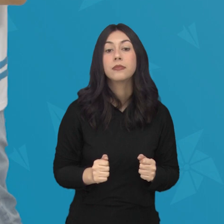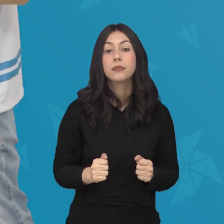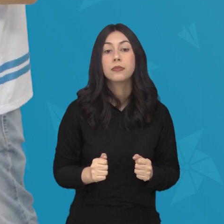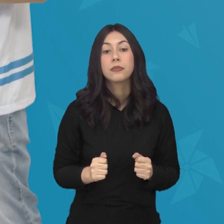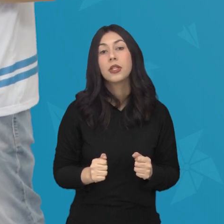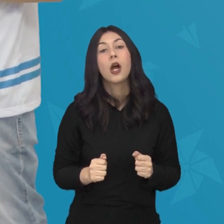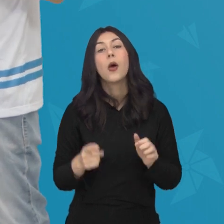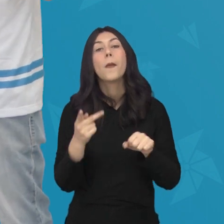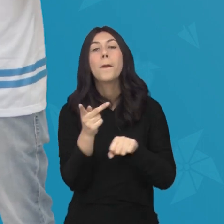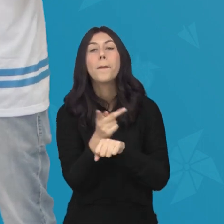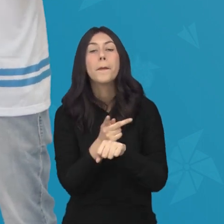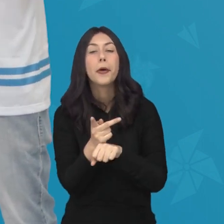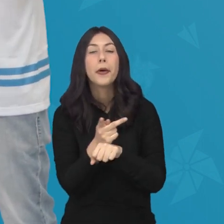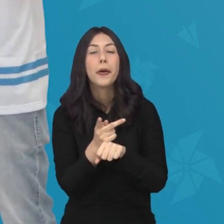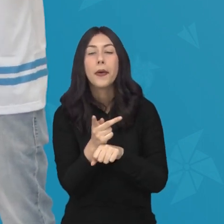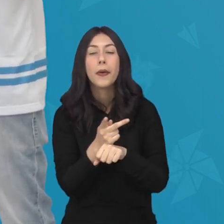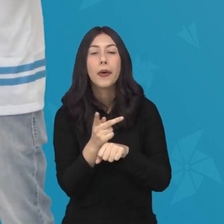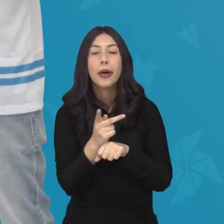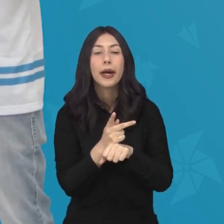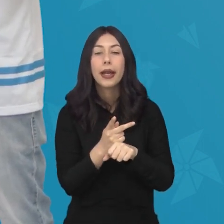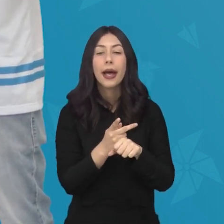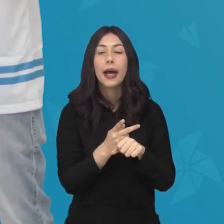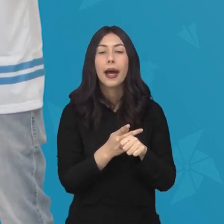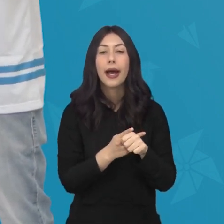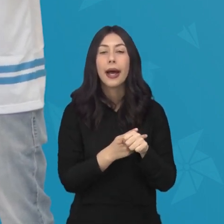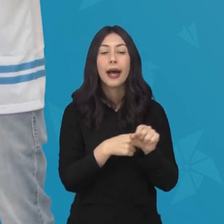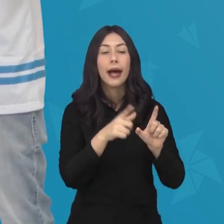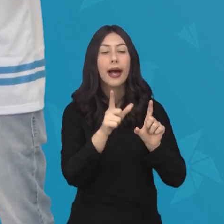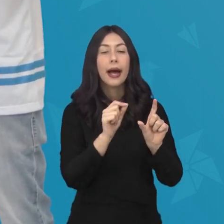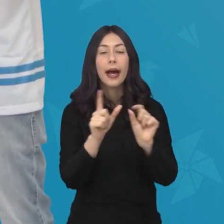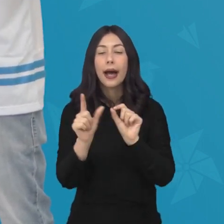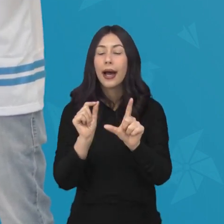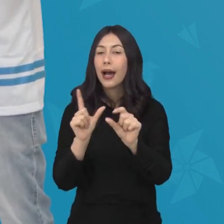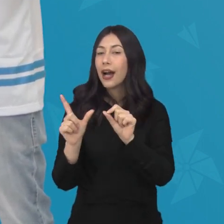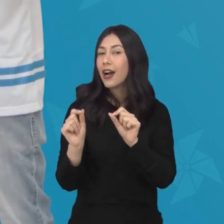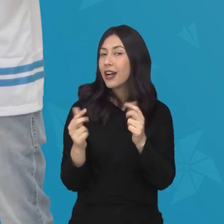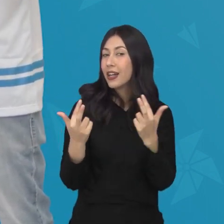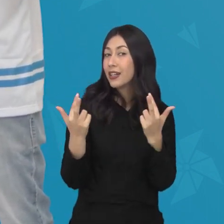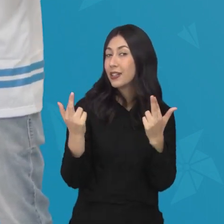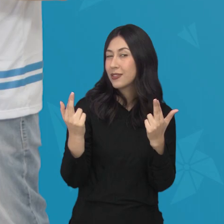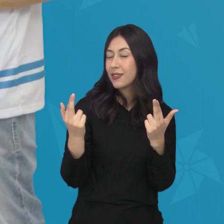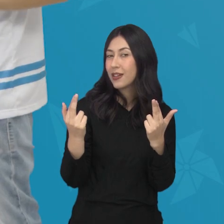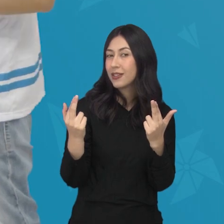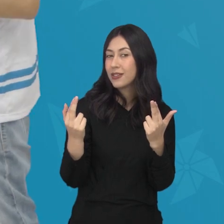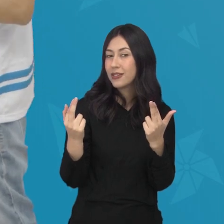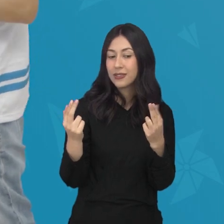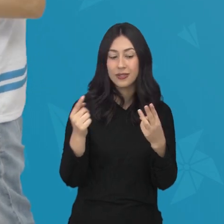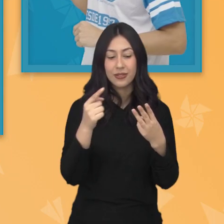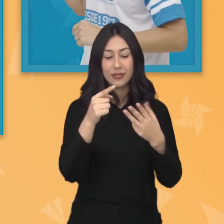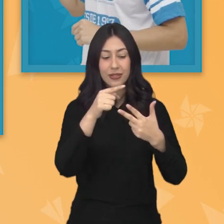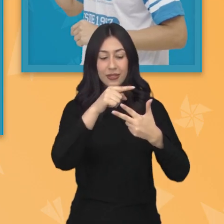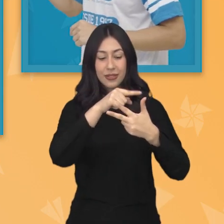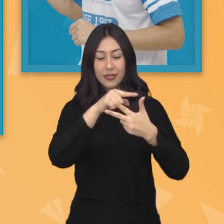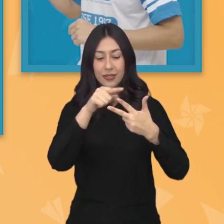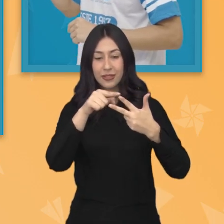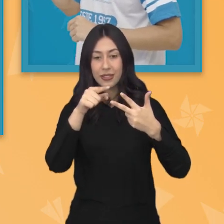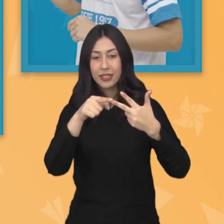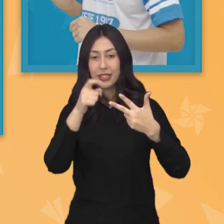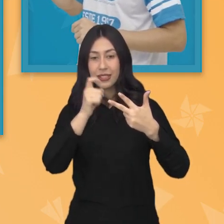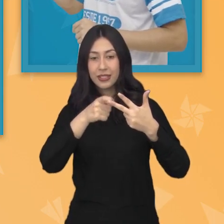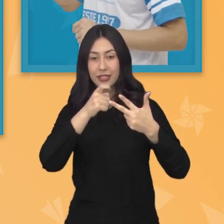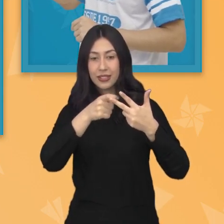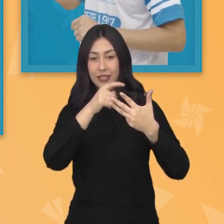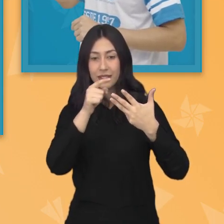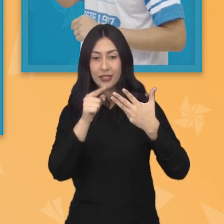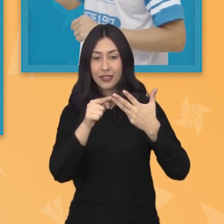alguma alternativa aqui que tenha as três primeiras etapas em sólido e a última em gasoso. Vamos ver, sólido,